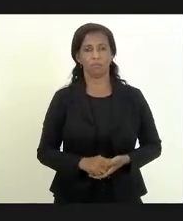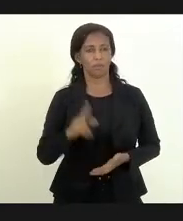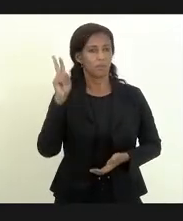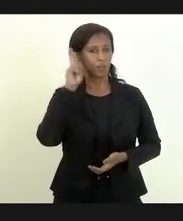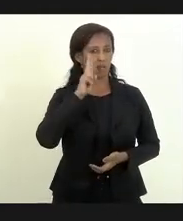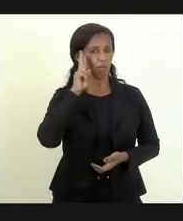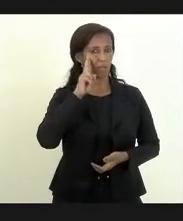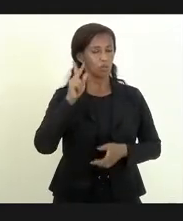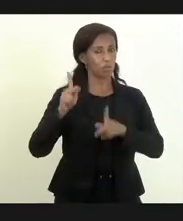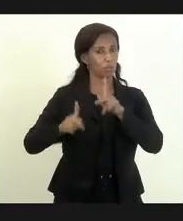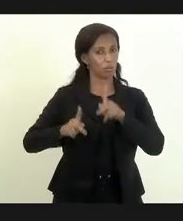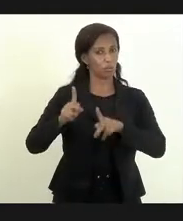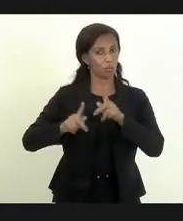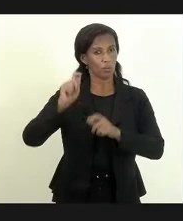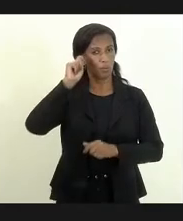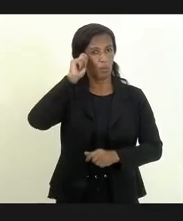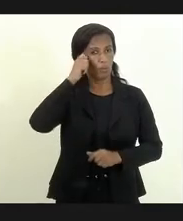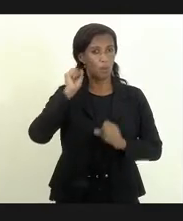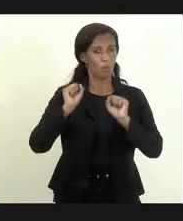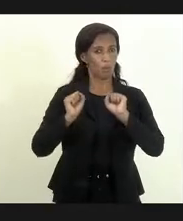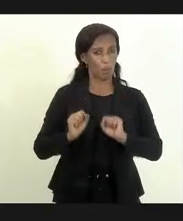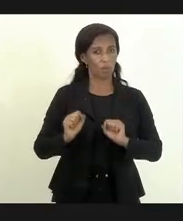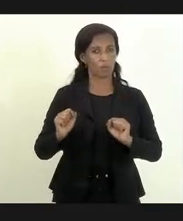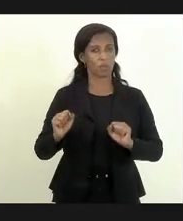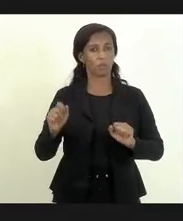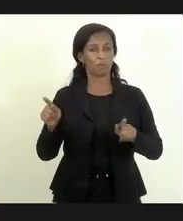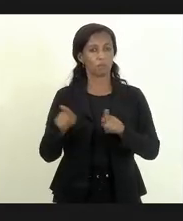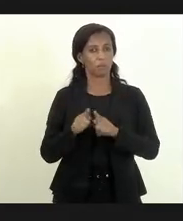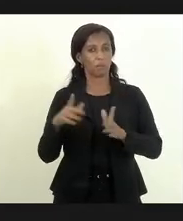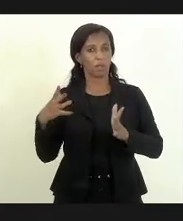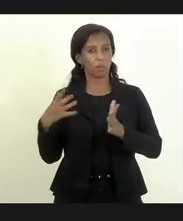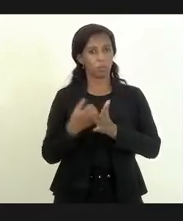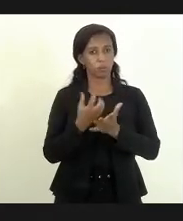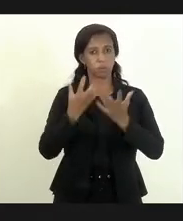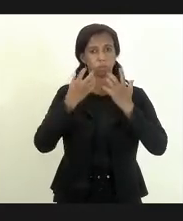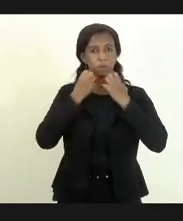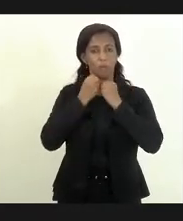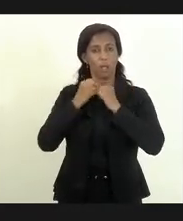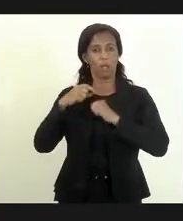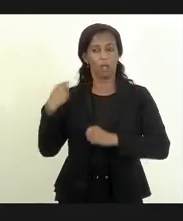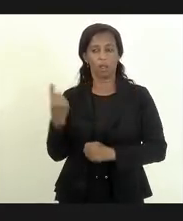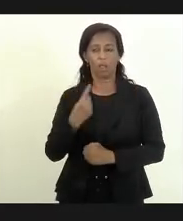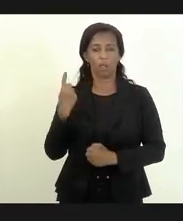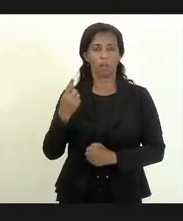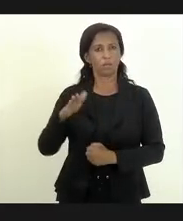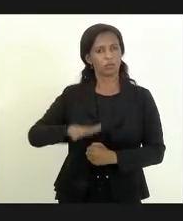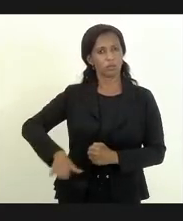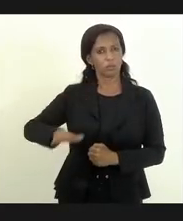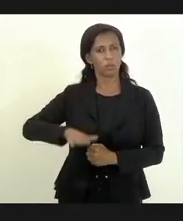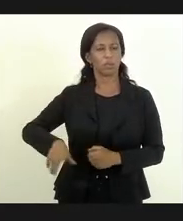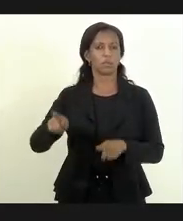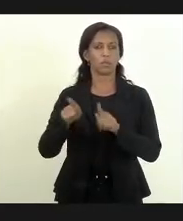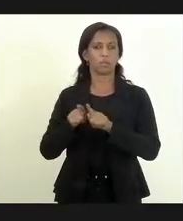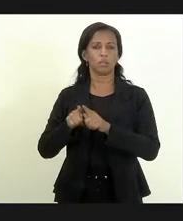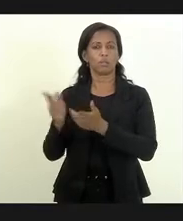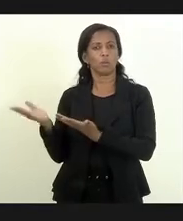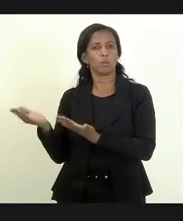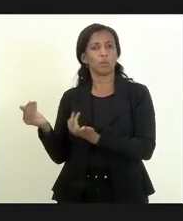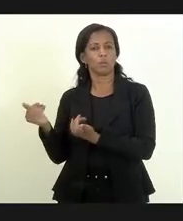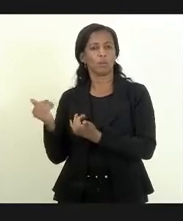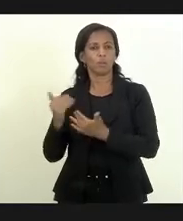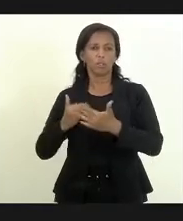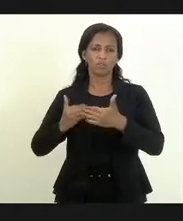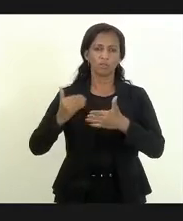história do nosso povo negro possa ser contada para as nossas crianças, para a nossa juventude, e que a gente